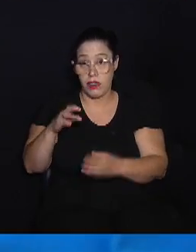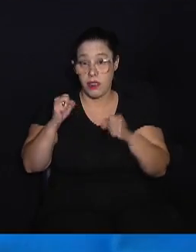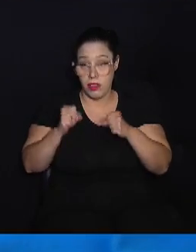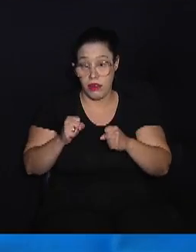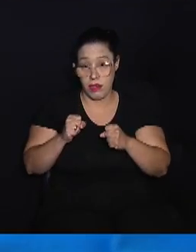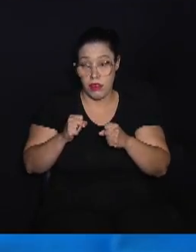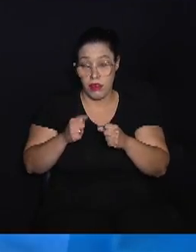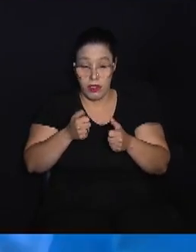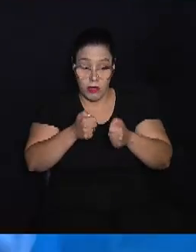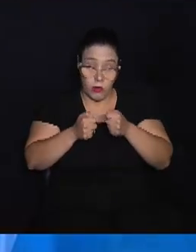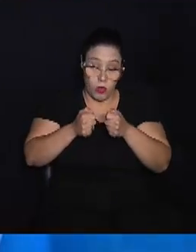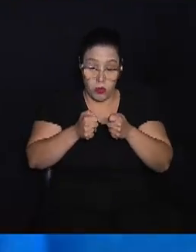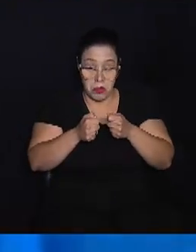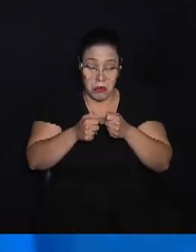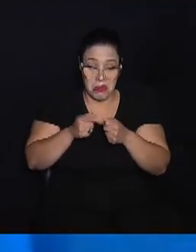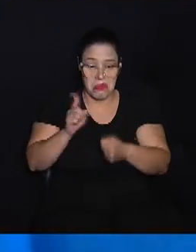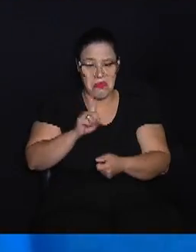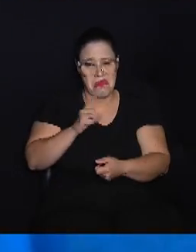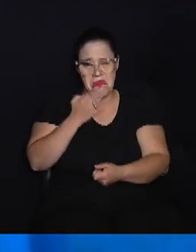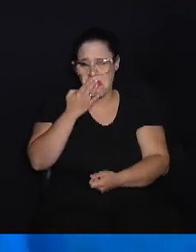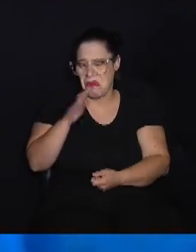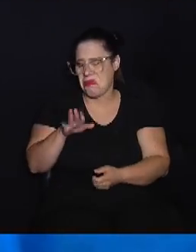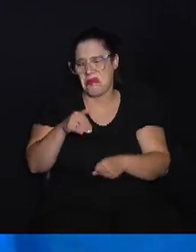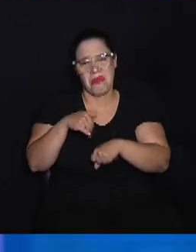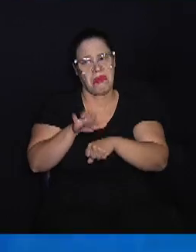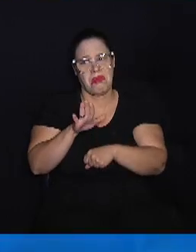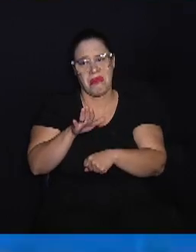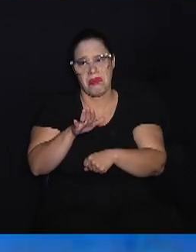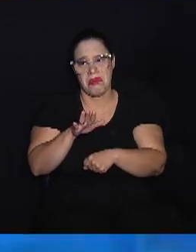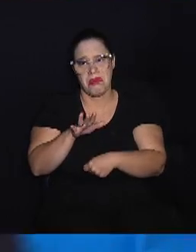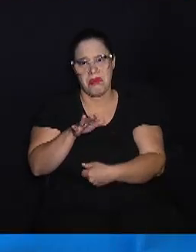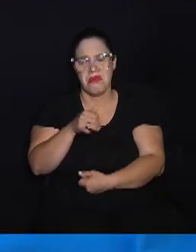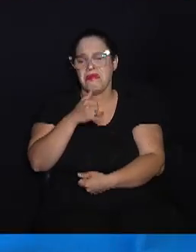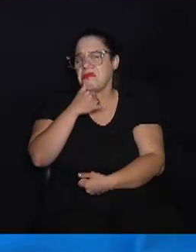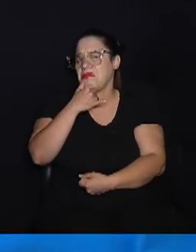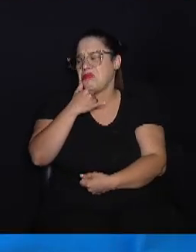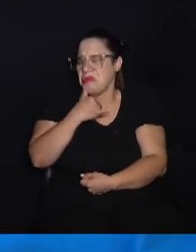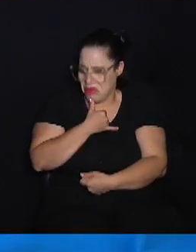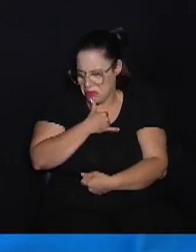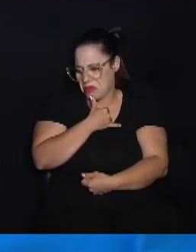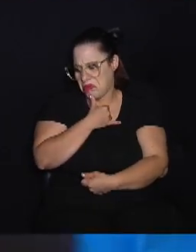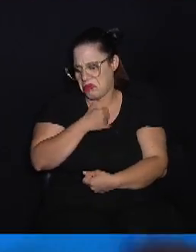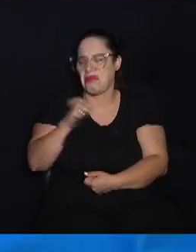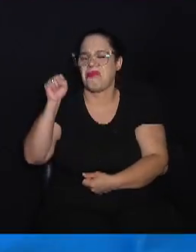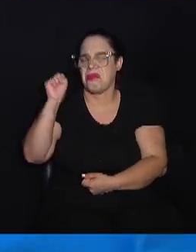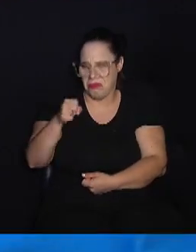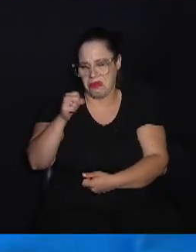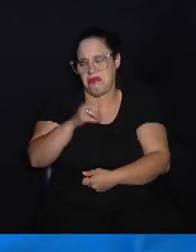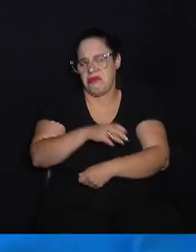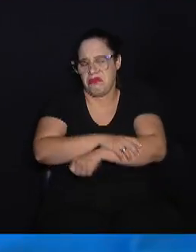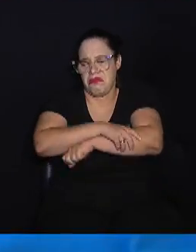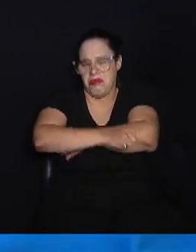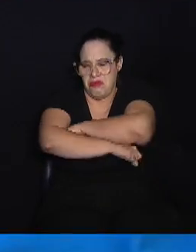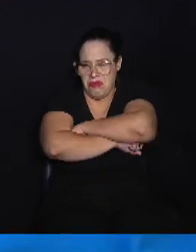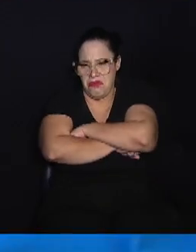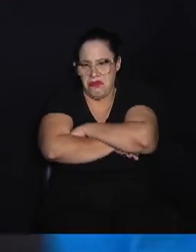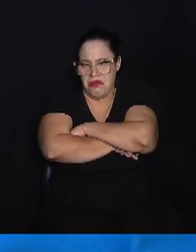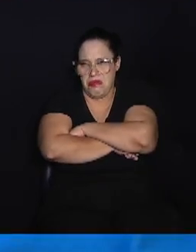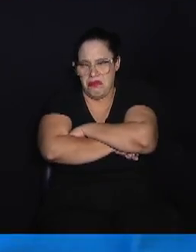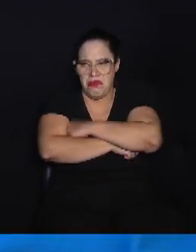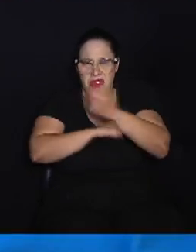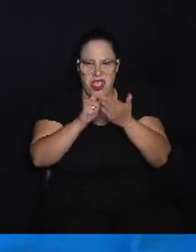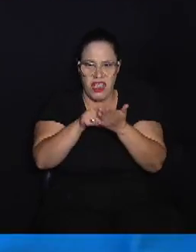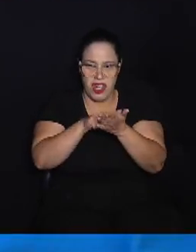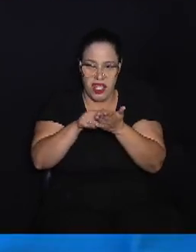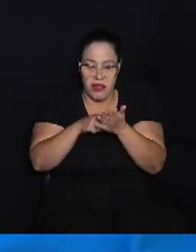jogar joguinho, ele não me prometeu mais. E aí você ficou muito triste? Sim. Mas você já lavou esse